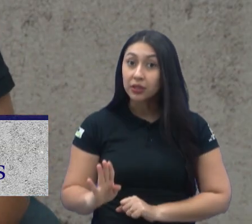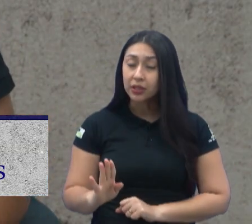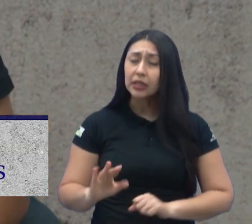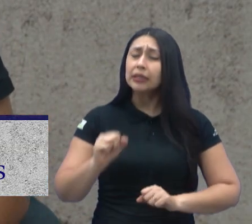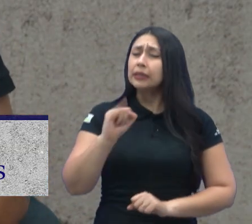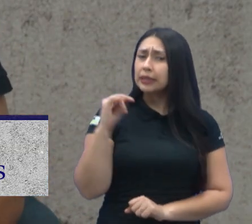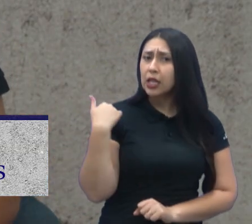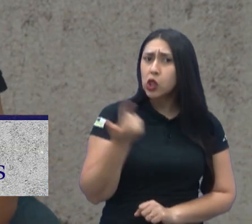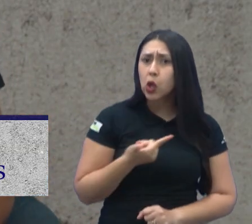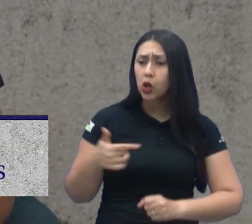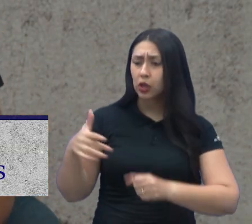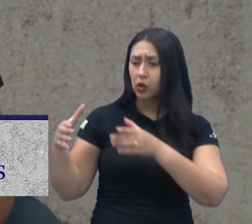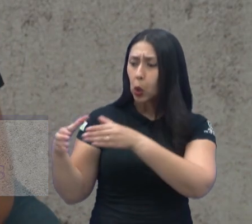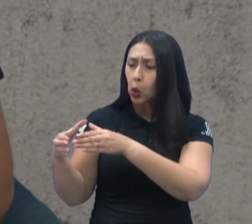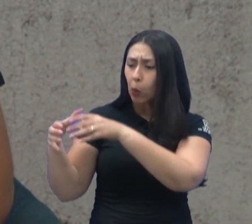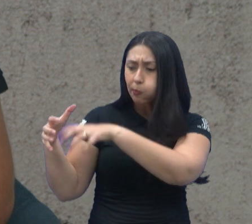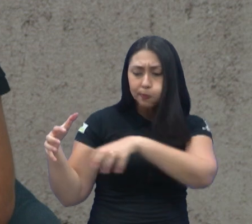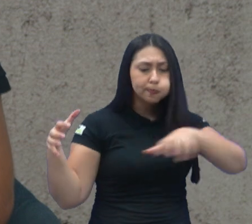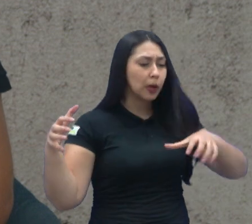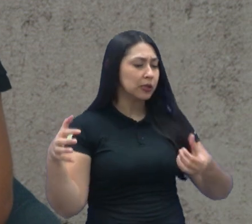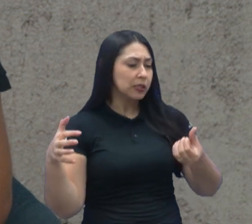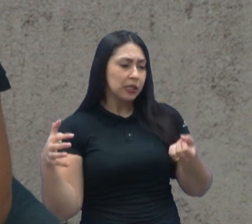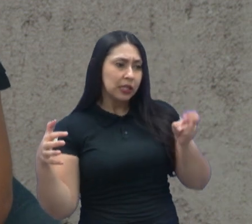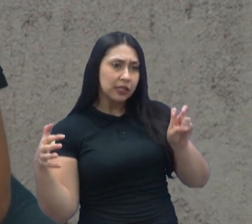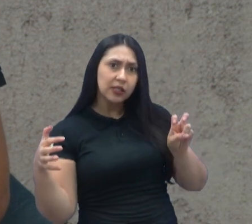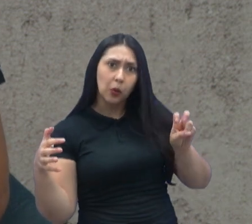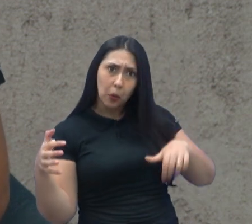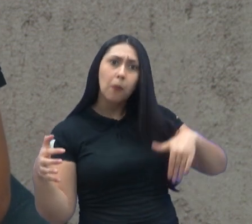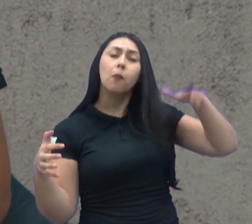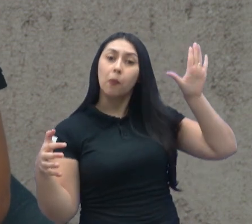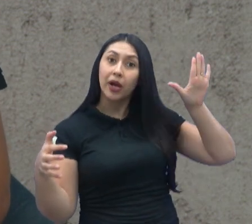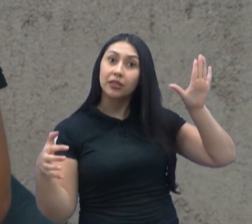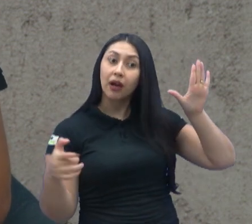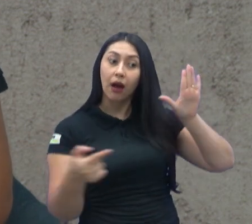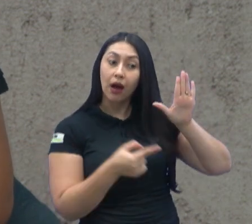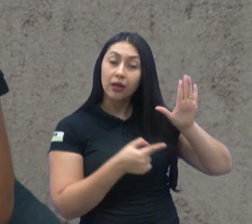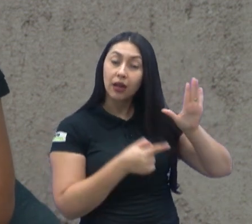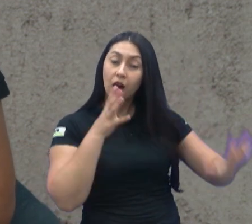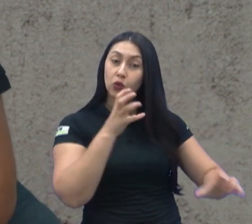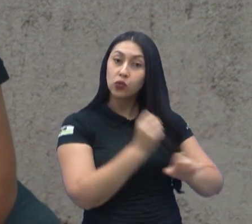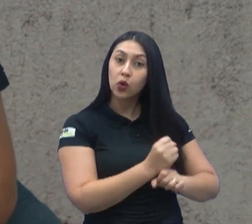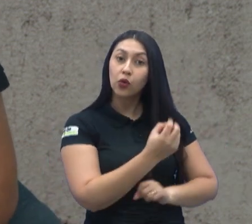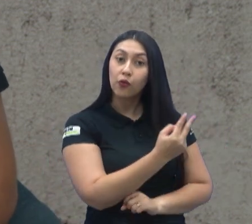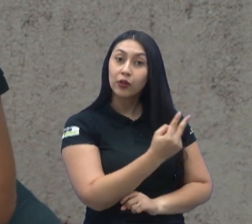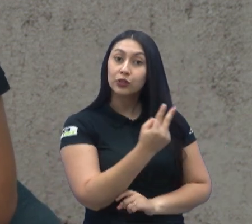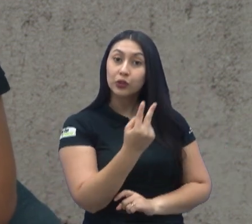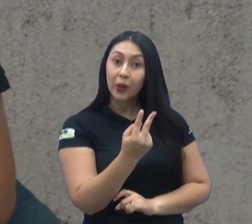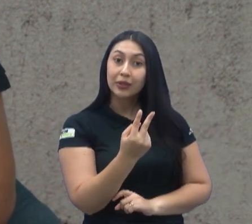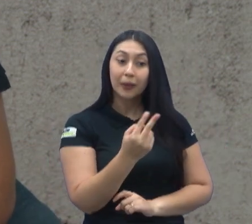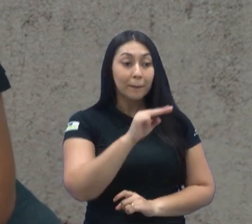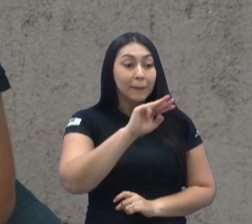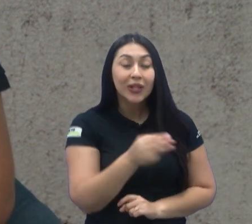o grupo com 65 anos ou mais, né, o contingente alcança mais de 22 milhões de